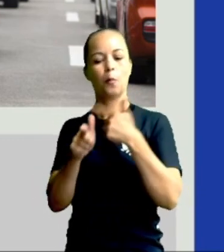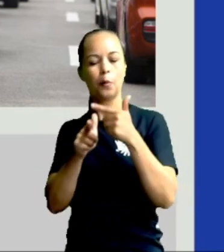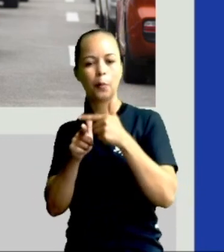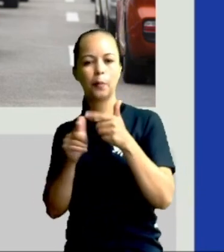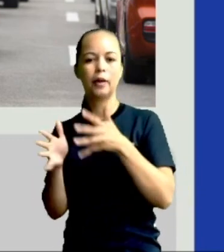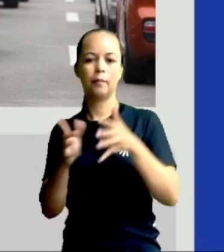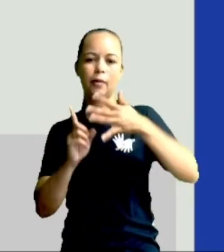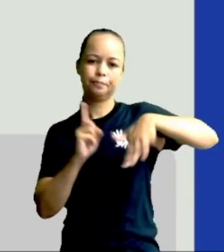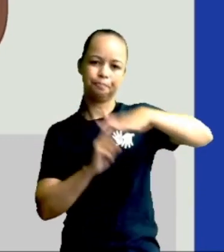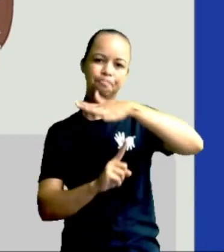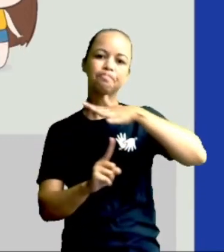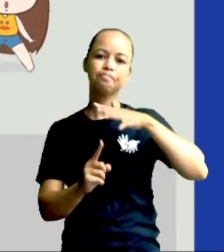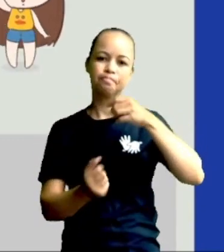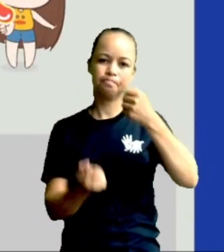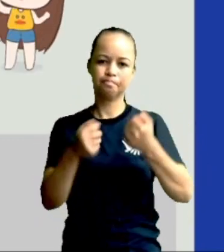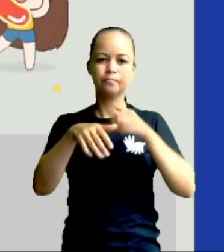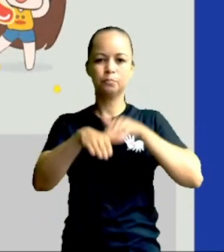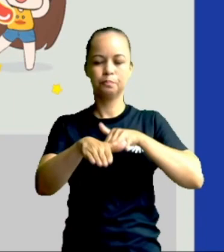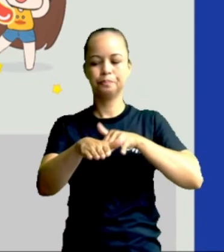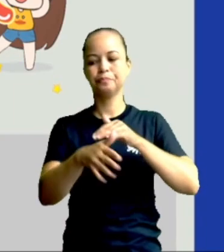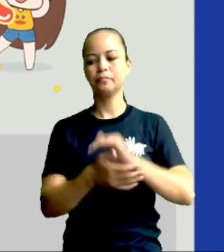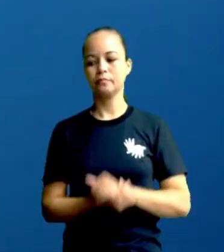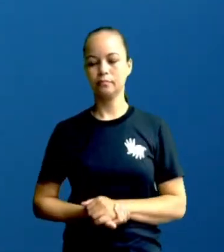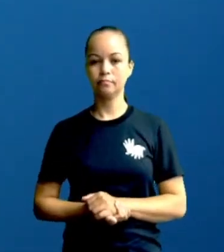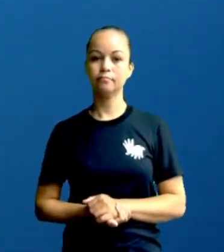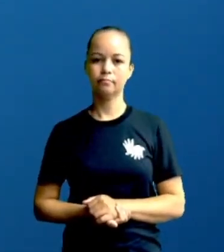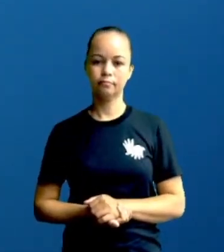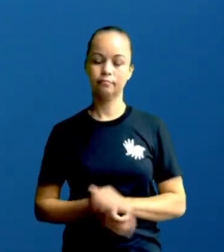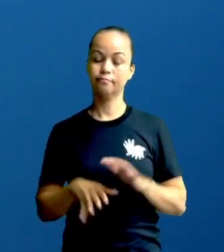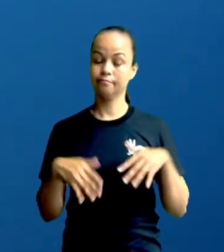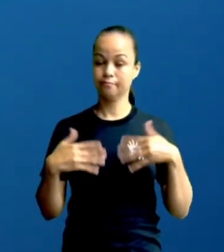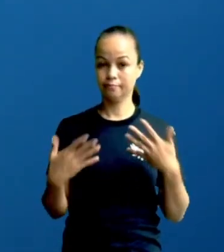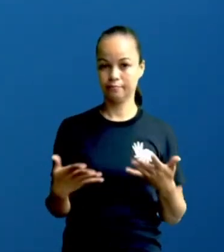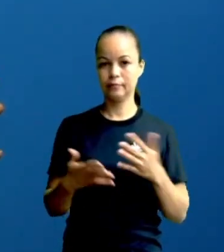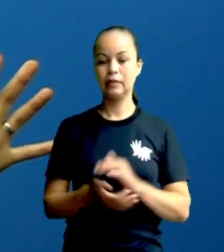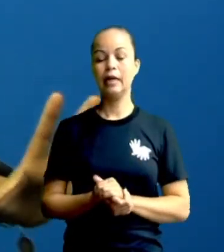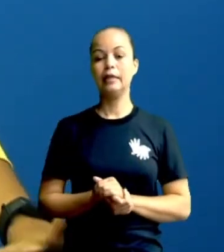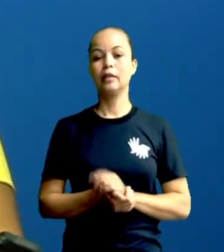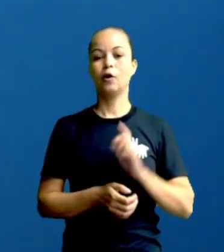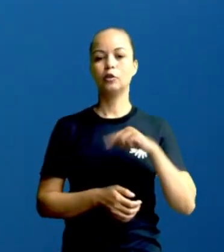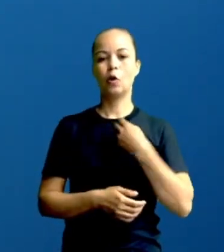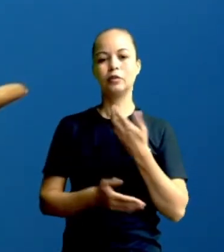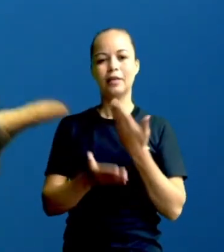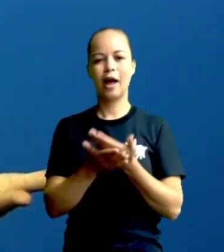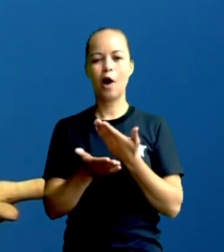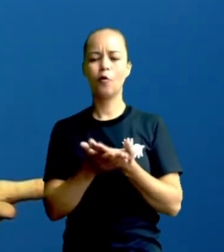meio ambiente. Certo, pessoal? Então hoje a nossa aula